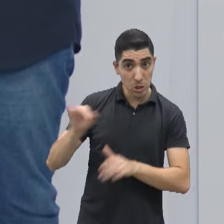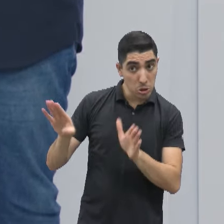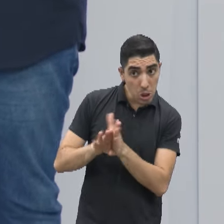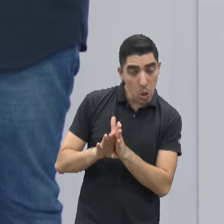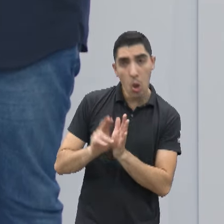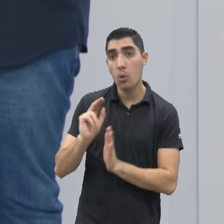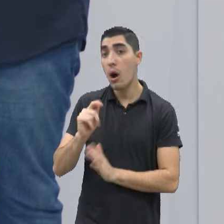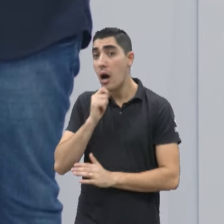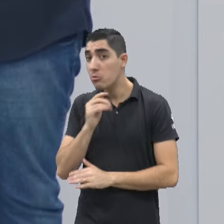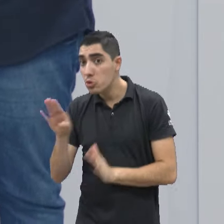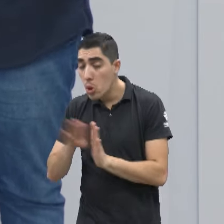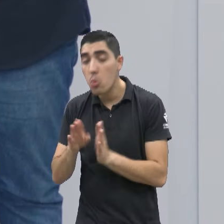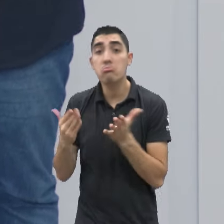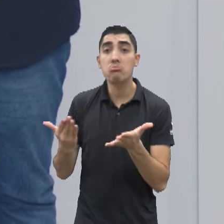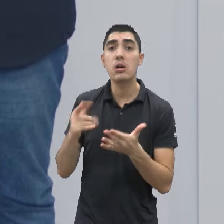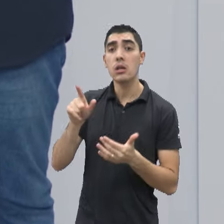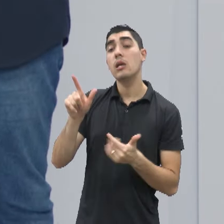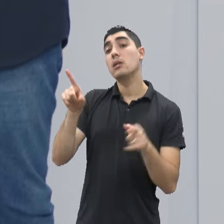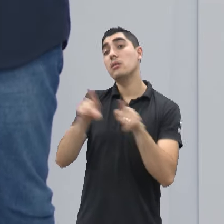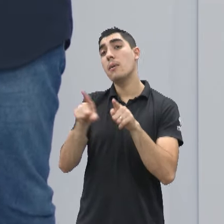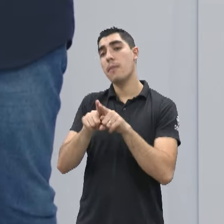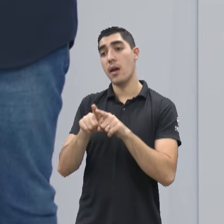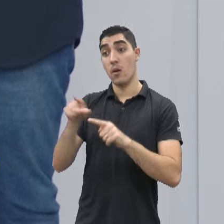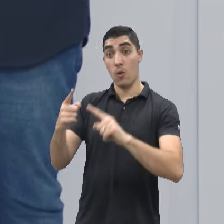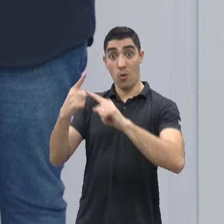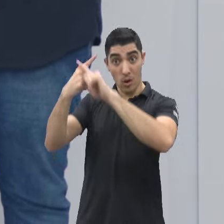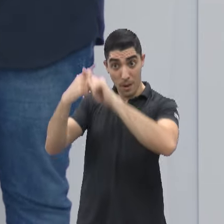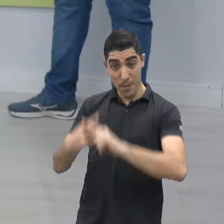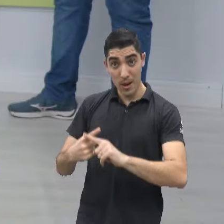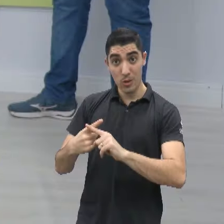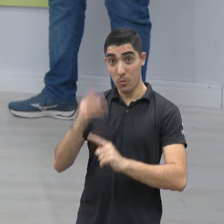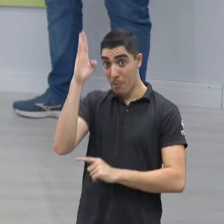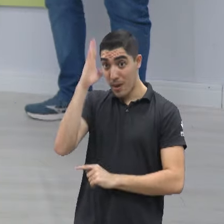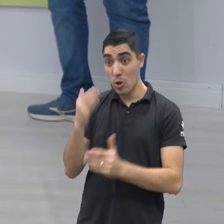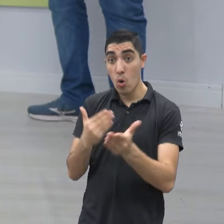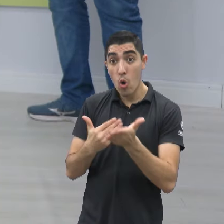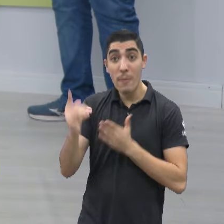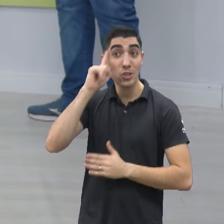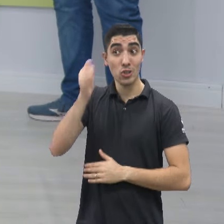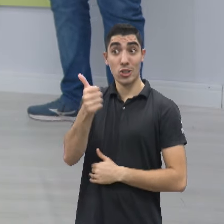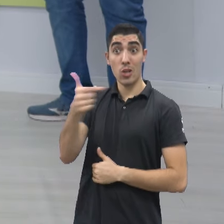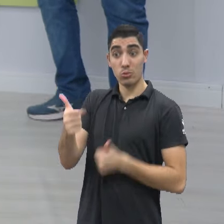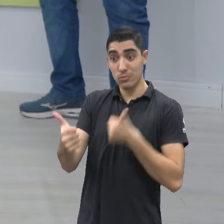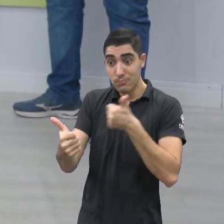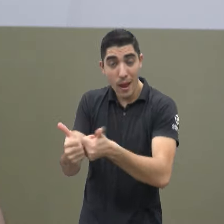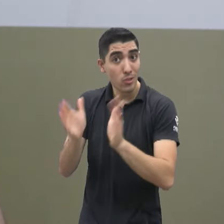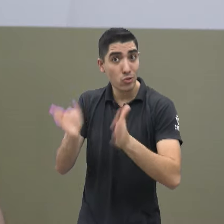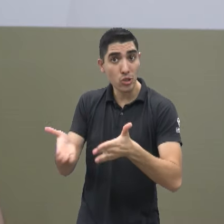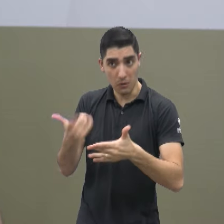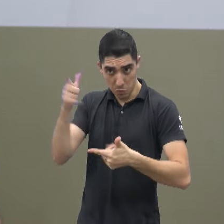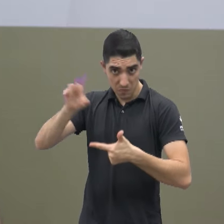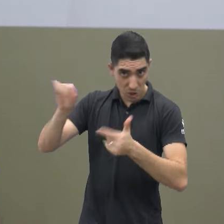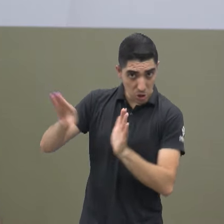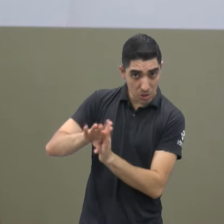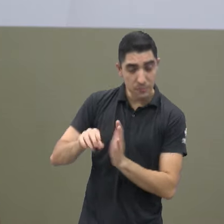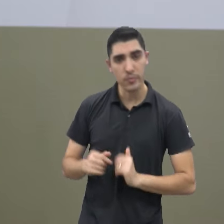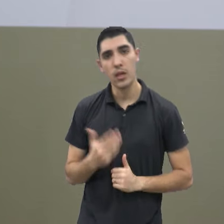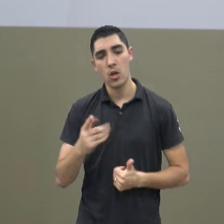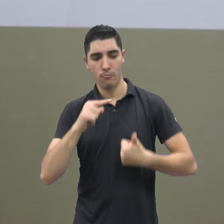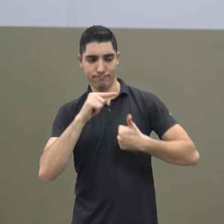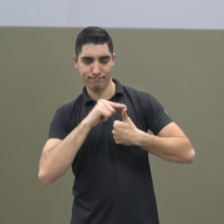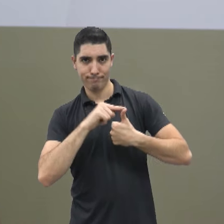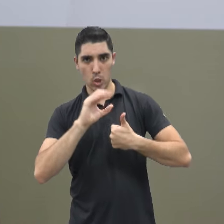possíveis novas contratações, afinal de contas, o NBB já começa no próximo dia 12. O Choro, a gente está bem encaminhado, tá